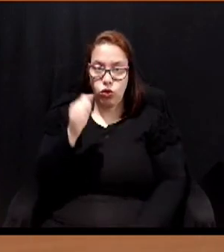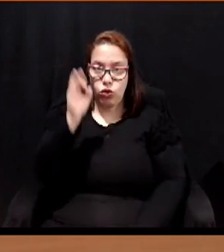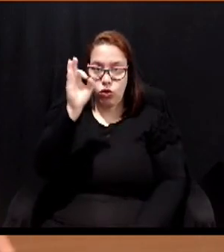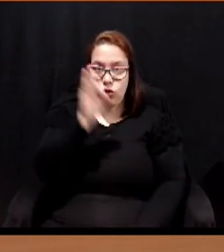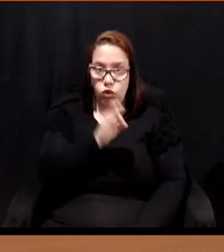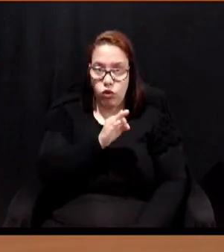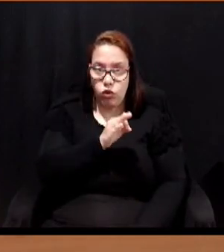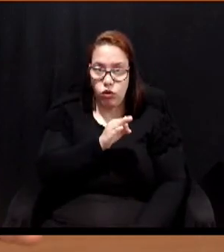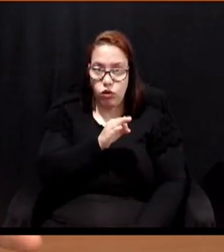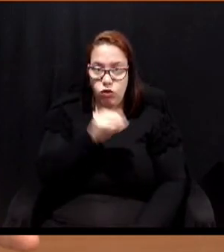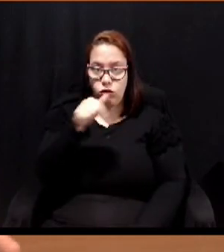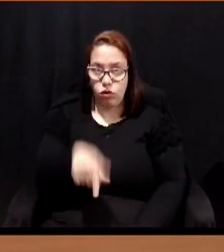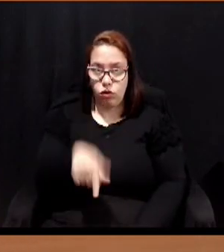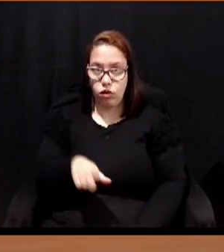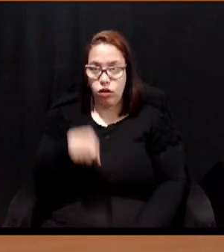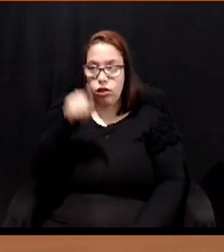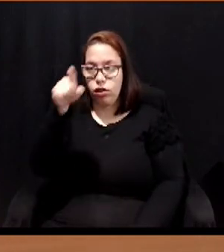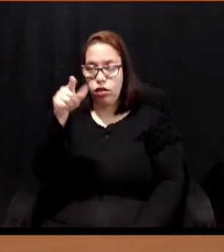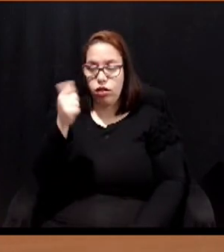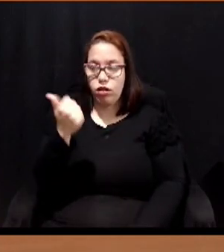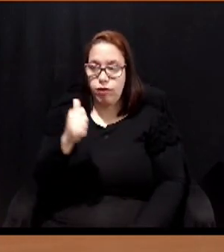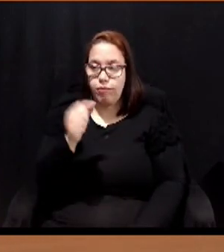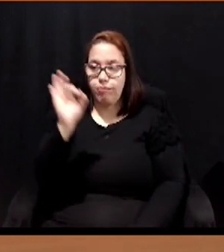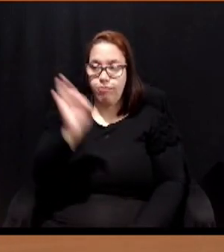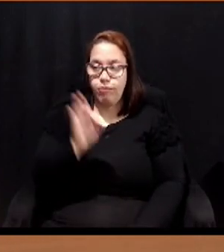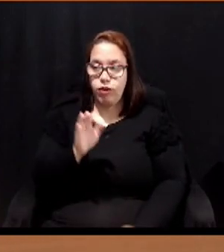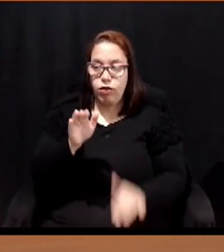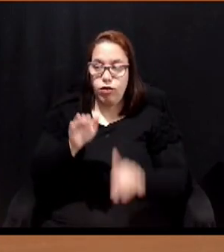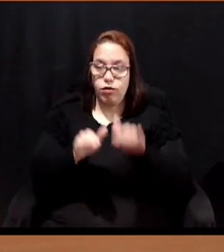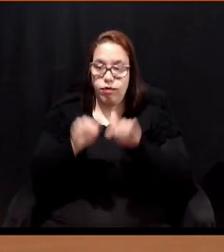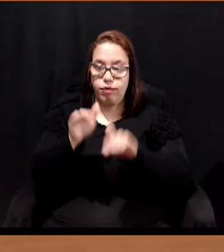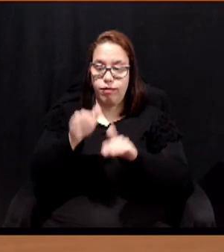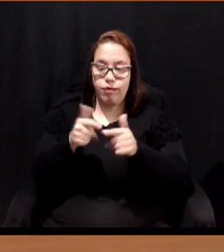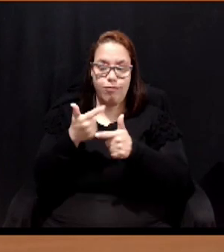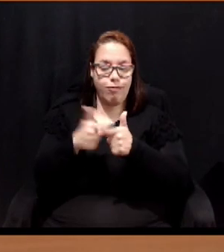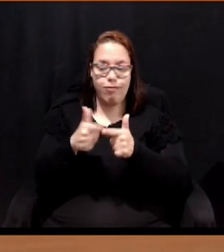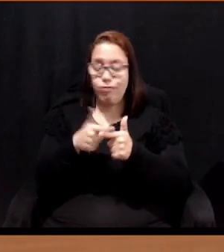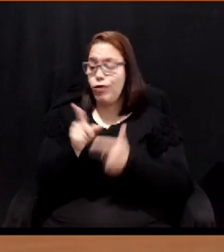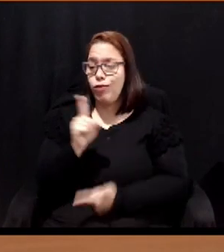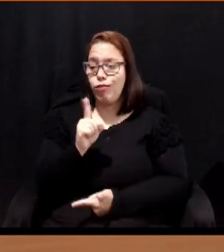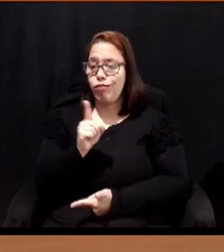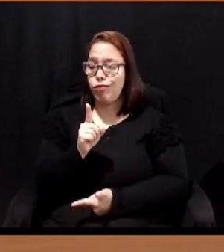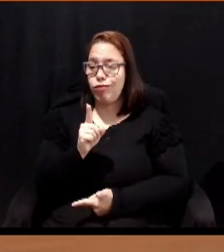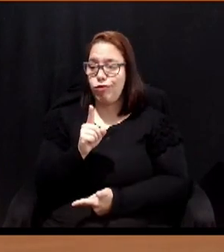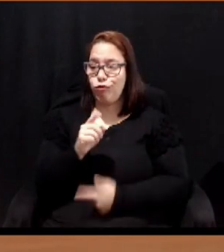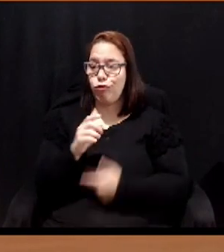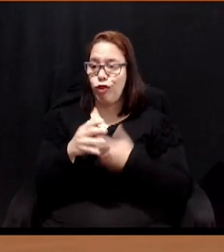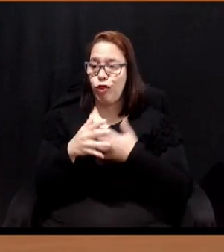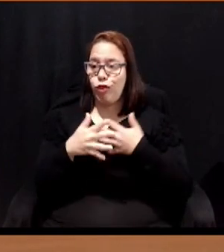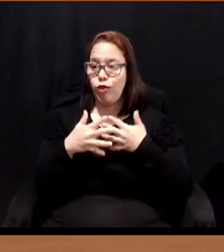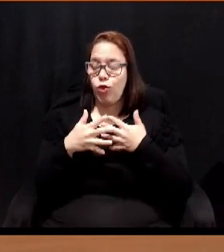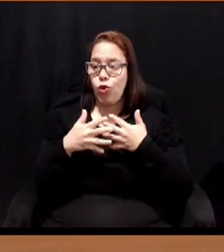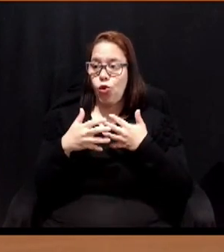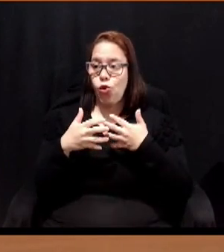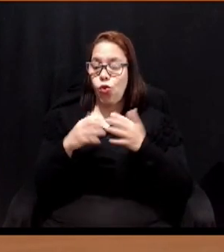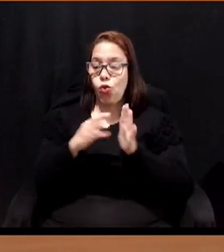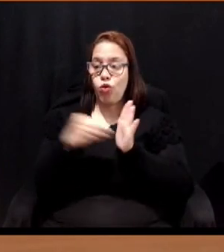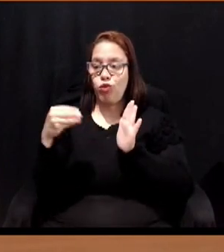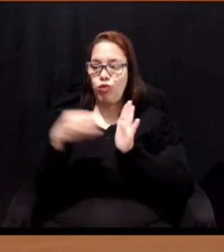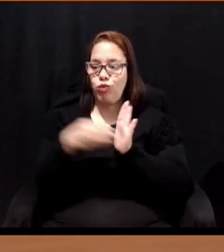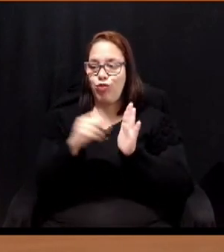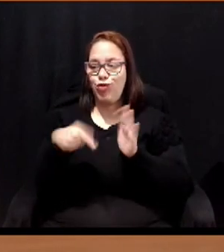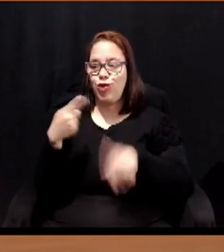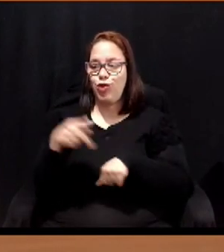lá, quer dizer, a coisa se manteve equilibrada. Mas o problema não é esse, o problema é o reflexo dos outros países,